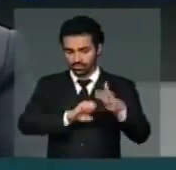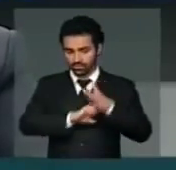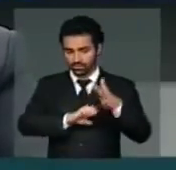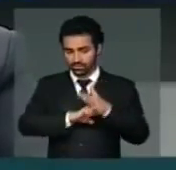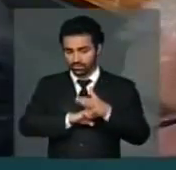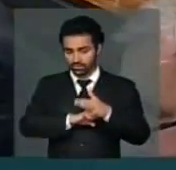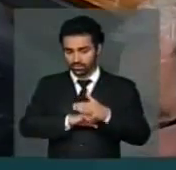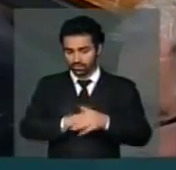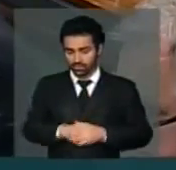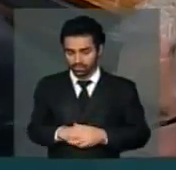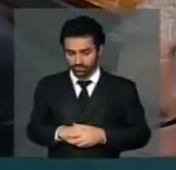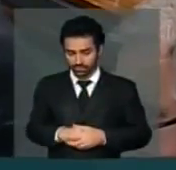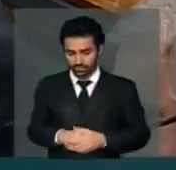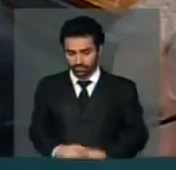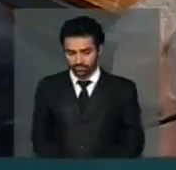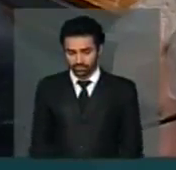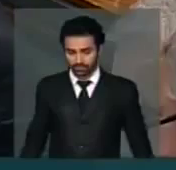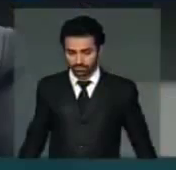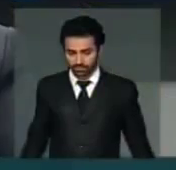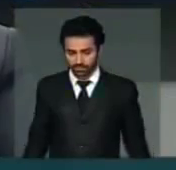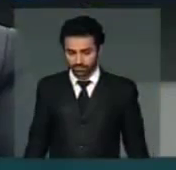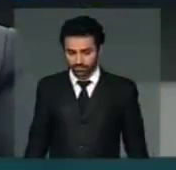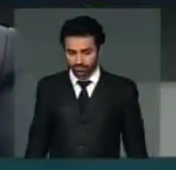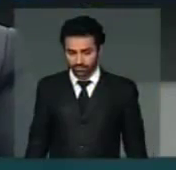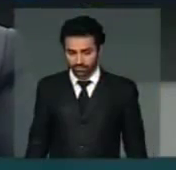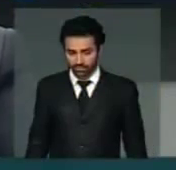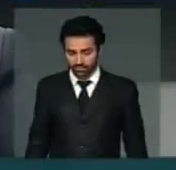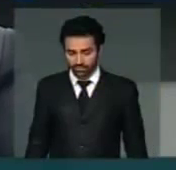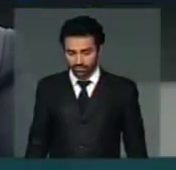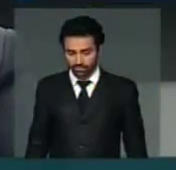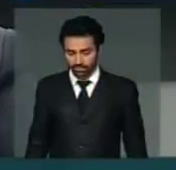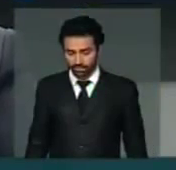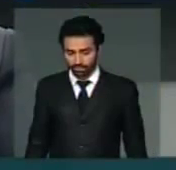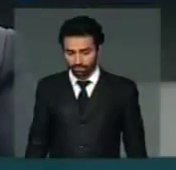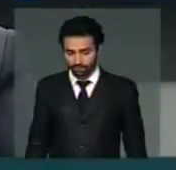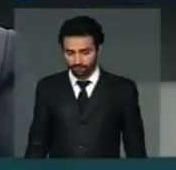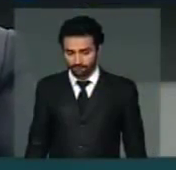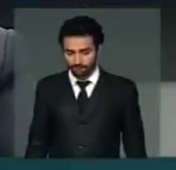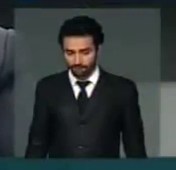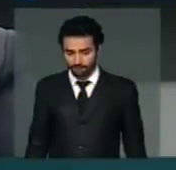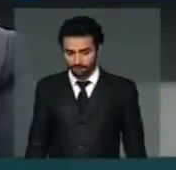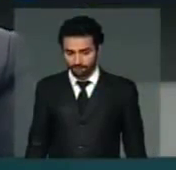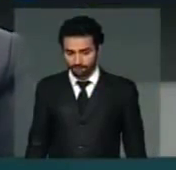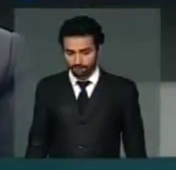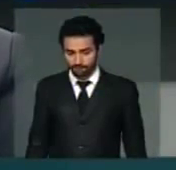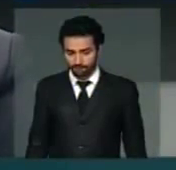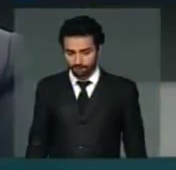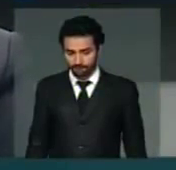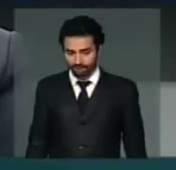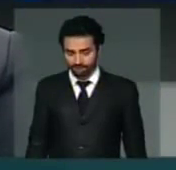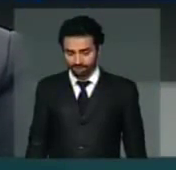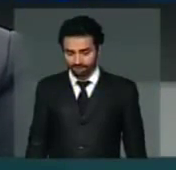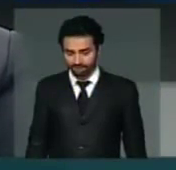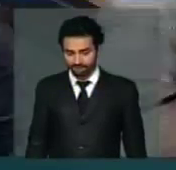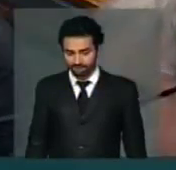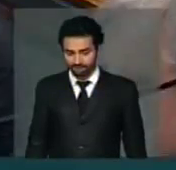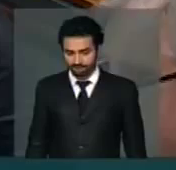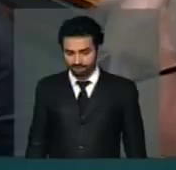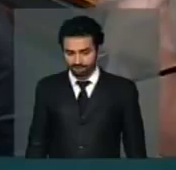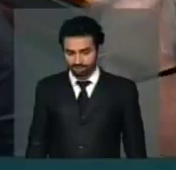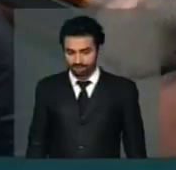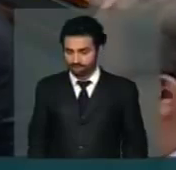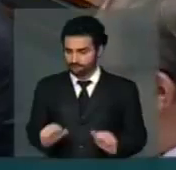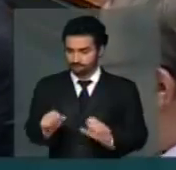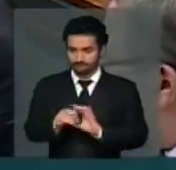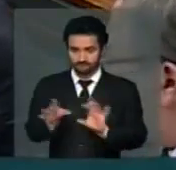Deixa eu concluir que o tempo nosso é muito pequeno. Não, eu estava tentando responder, pensei que o senhor estava me perguntando. Se ele der mais tempo, ok. Se ele pois não, mais tempo. Tudo bem. Eu peço que